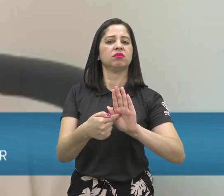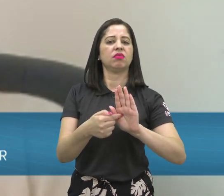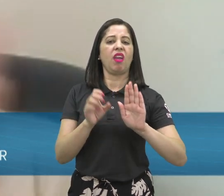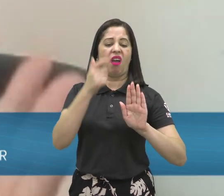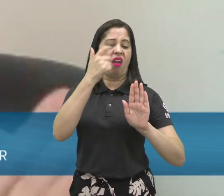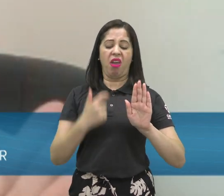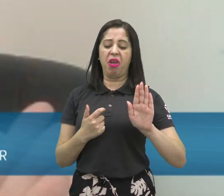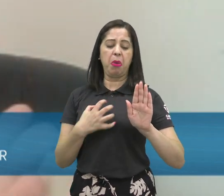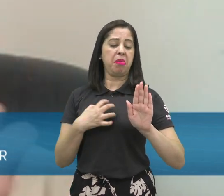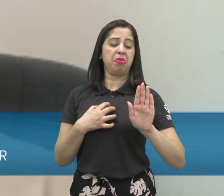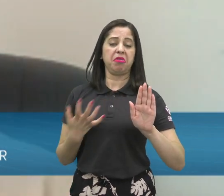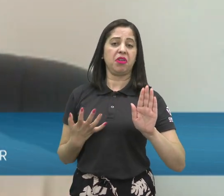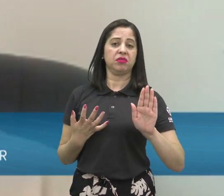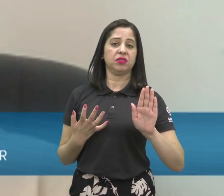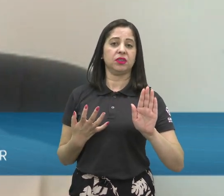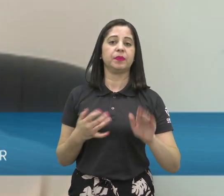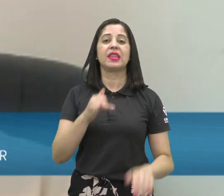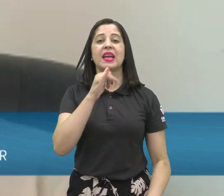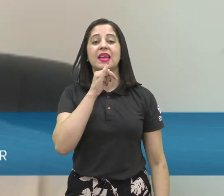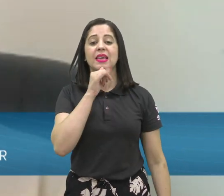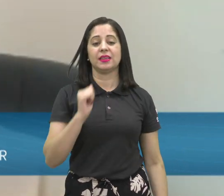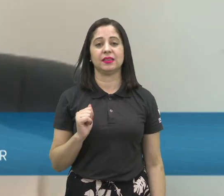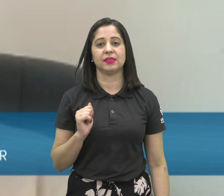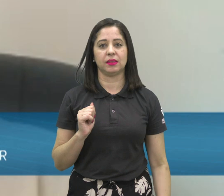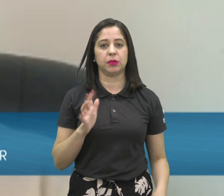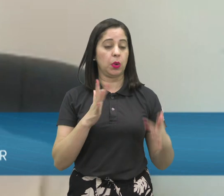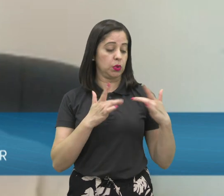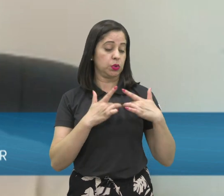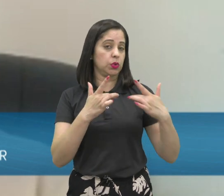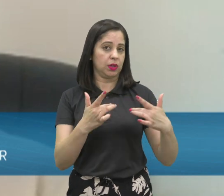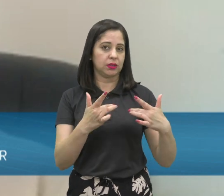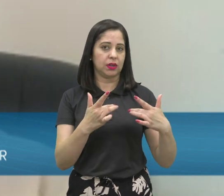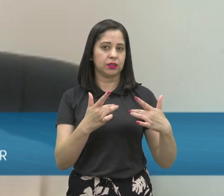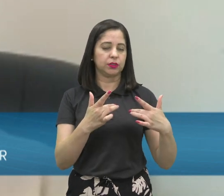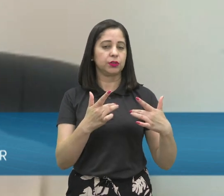vou dar um exemplo que eu acho que de um ato solidário pequeno. Eu ir